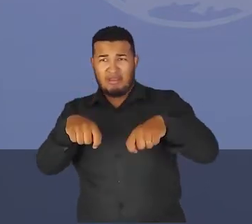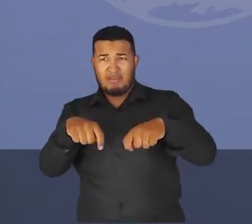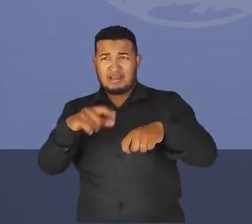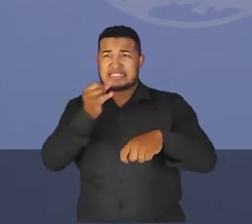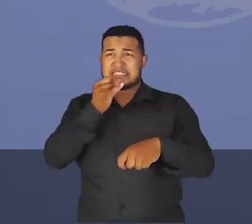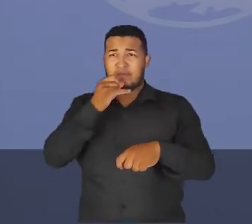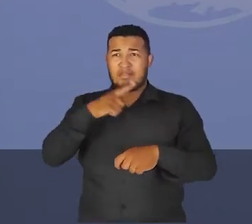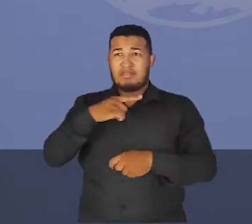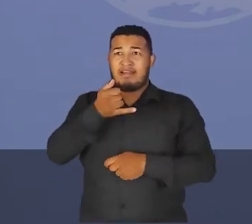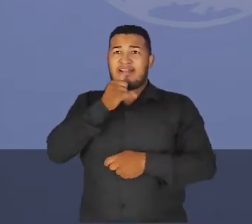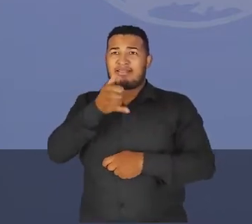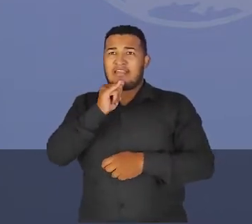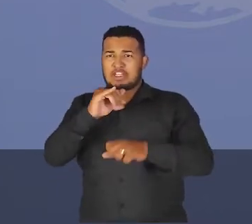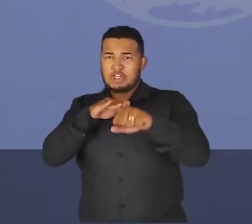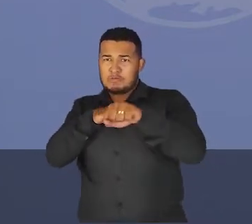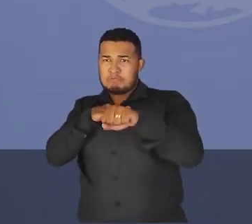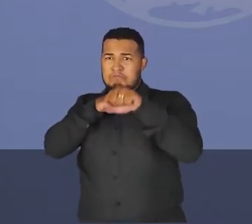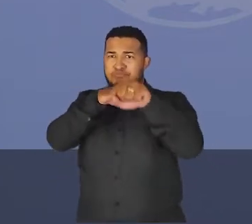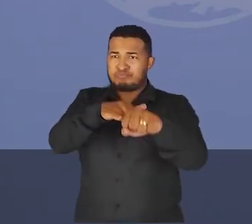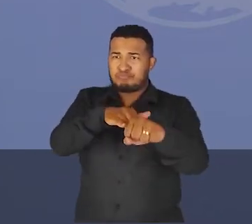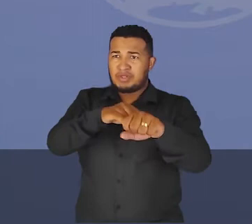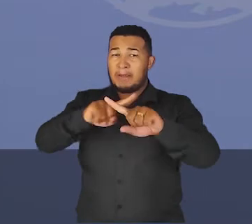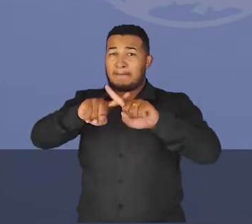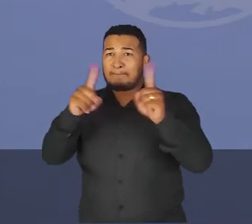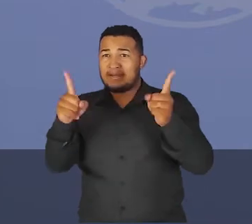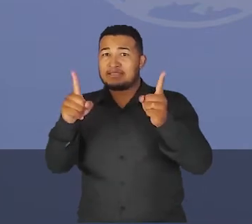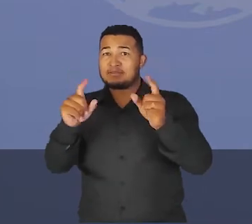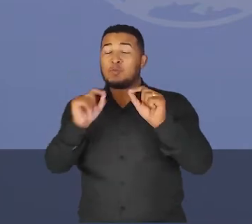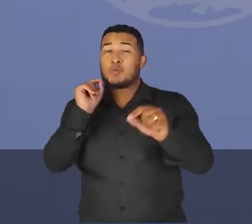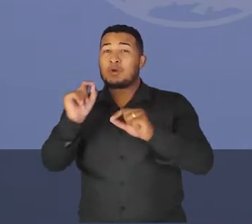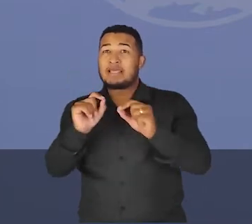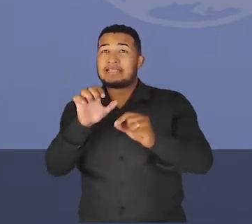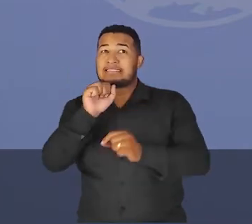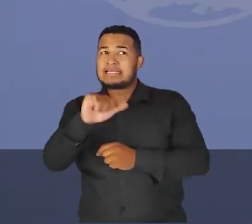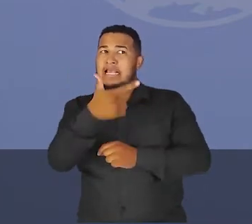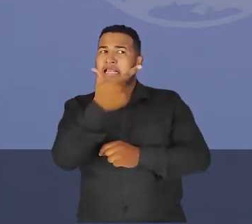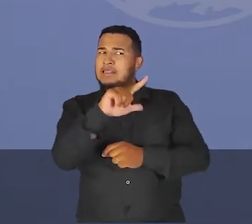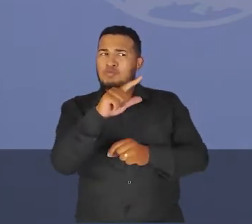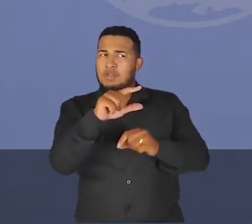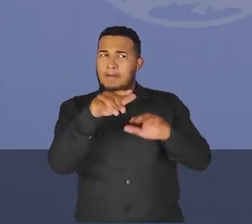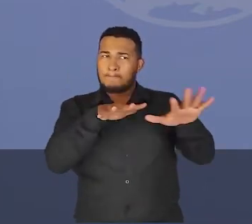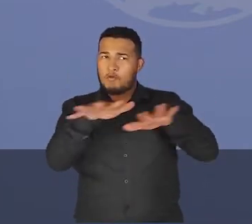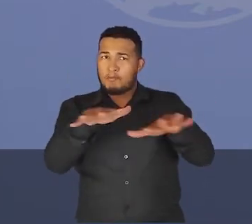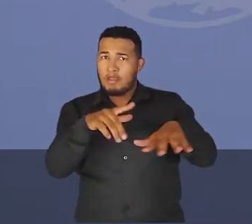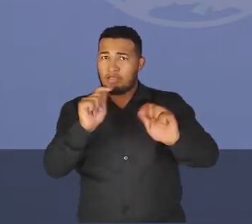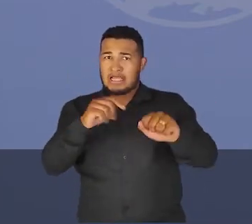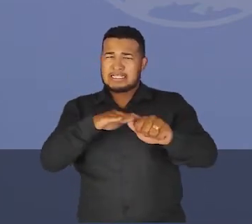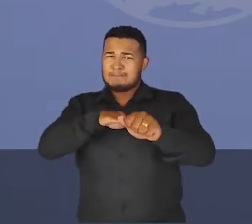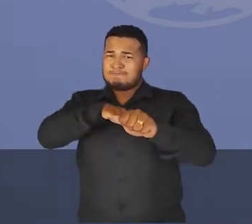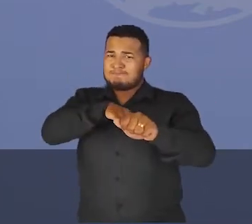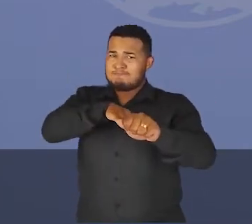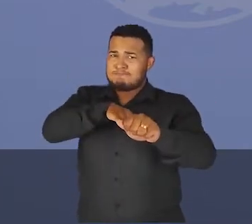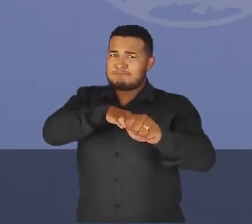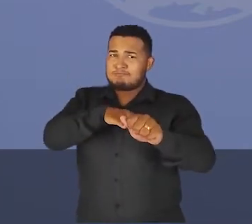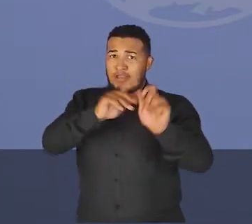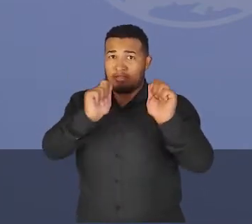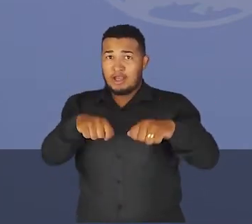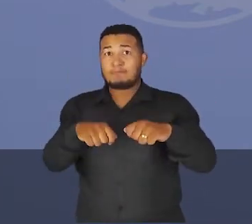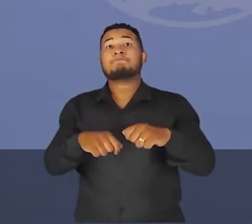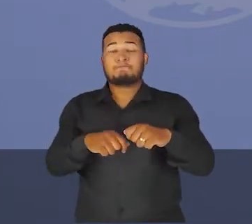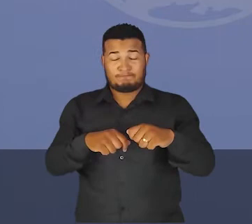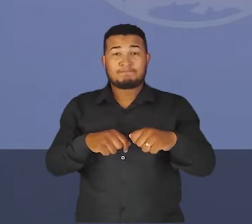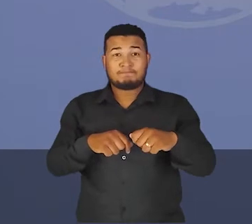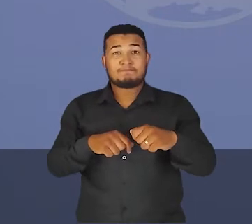uma transferência energética sem que haja um deslocamento? Sim, tem. E